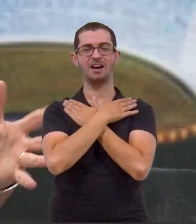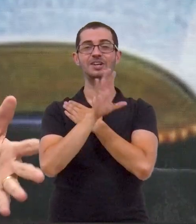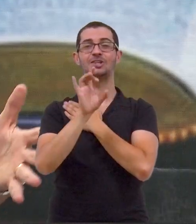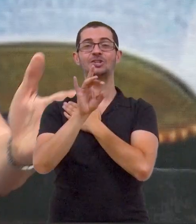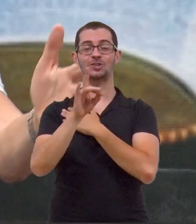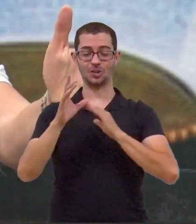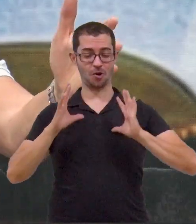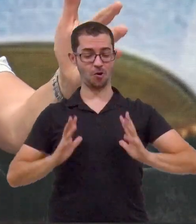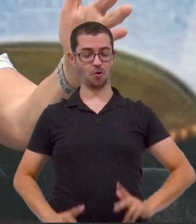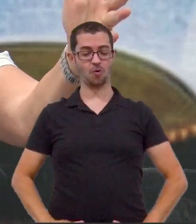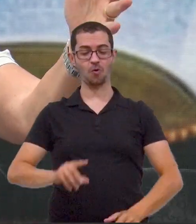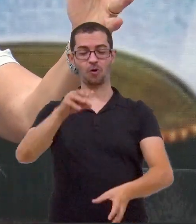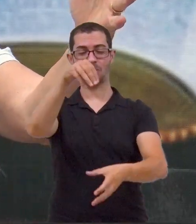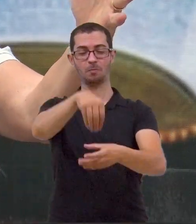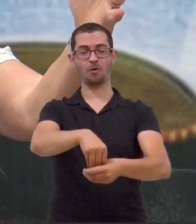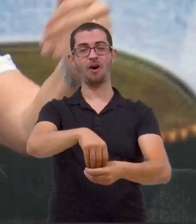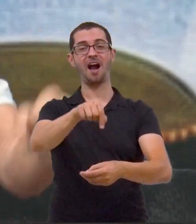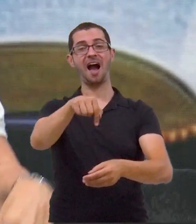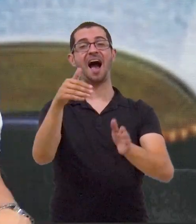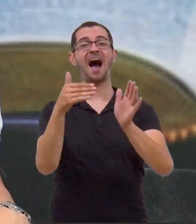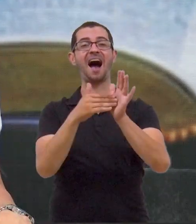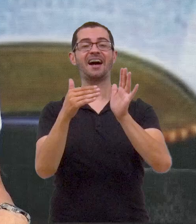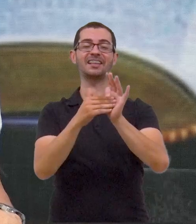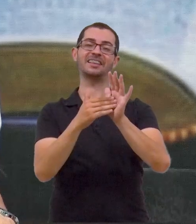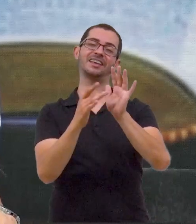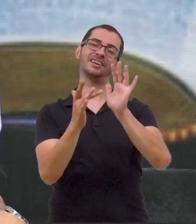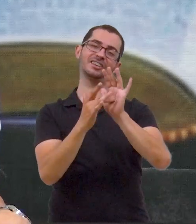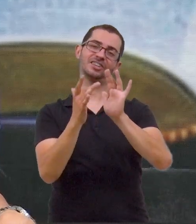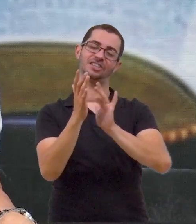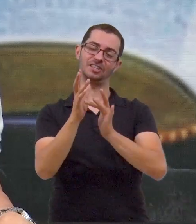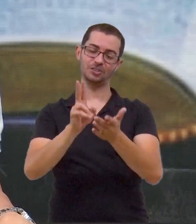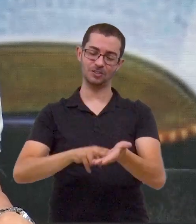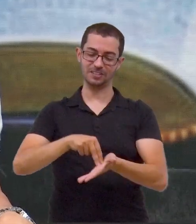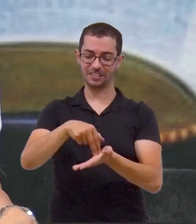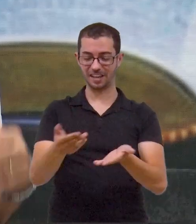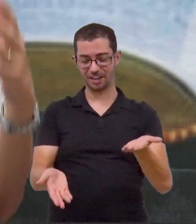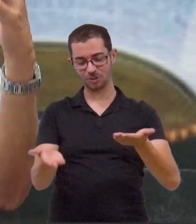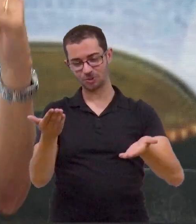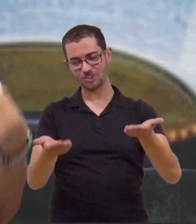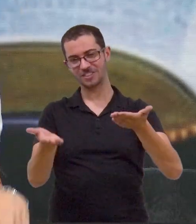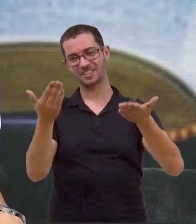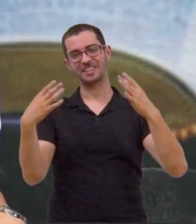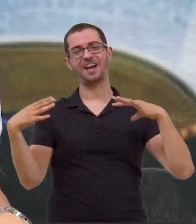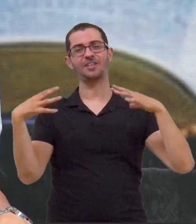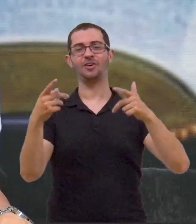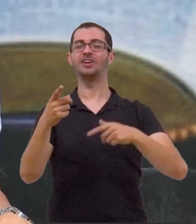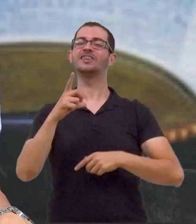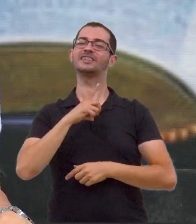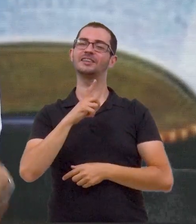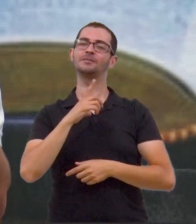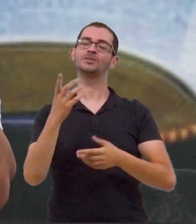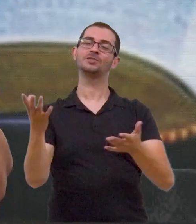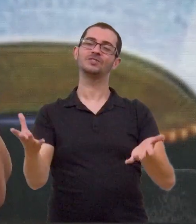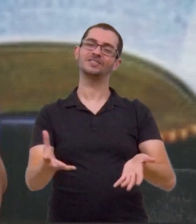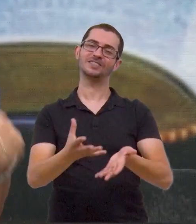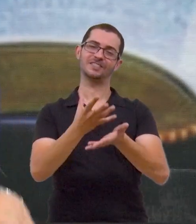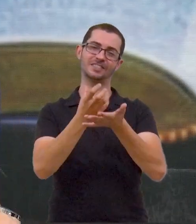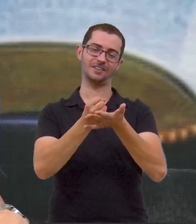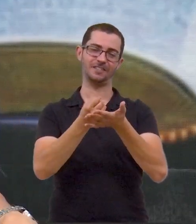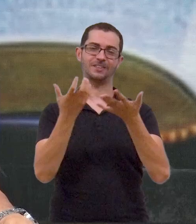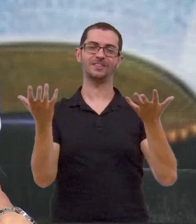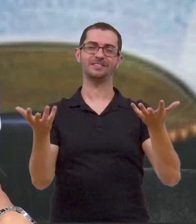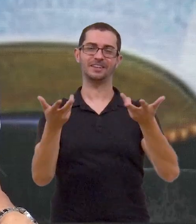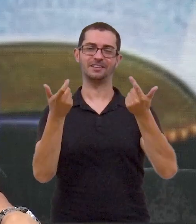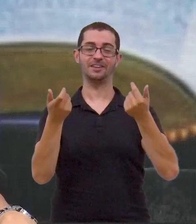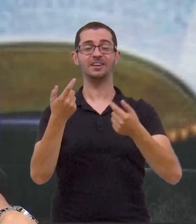corpo até a ressurreição no dia final. Aleluia. E nós temos um grande Salvador. Eu queria